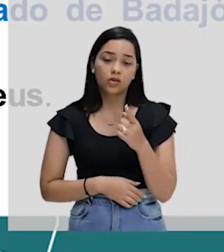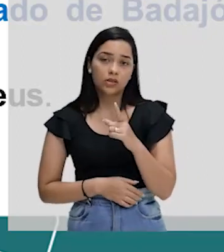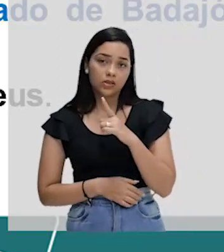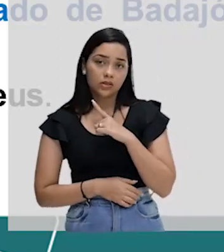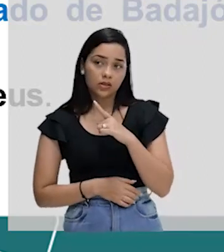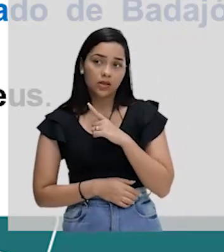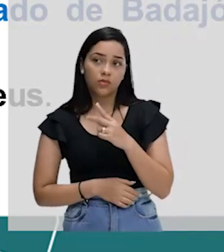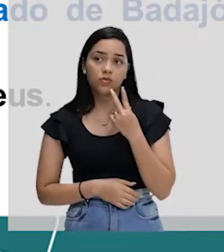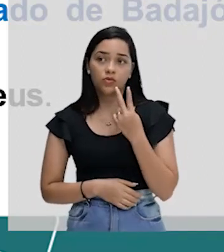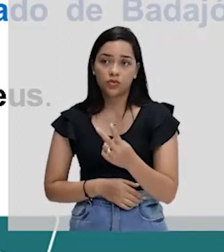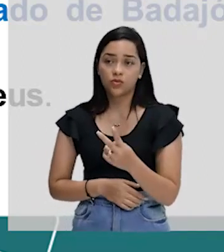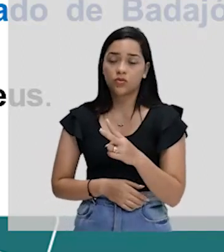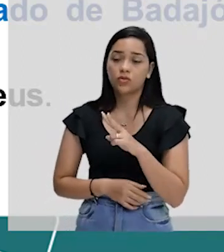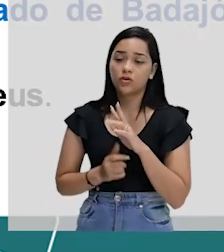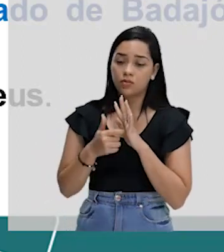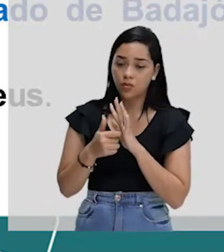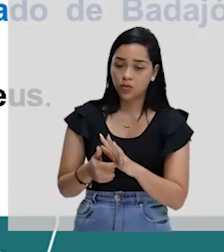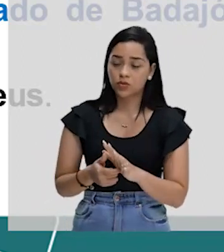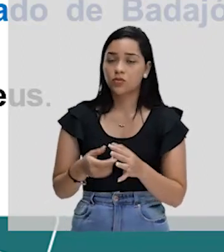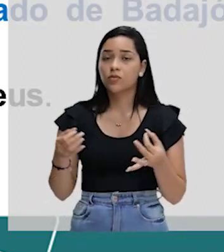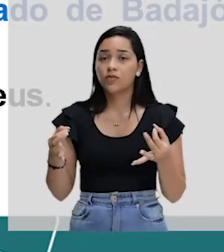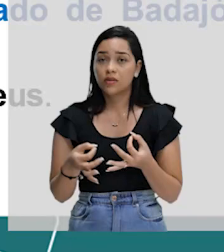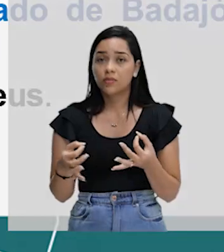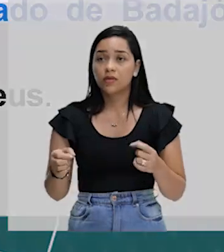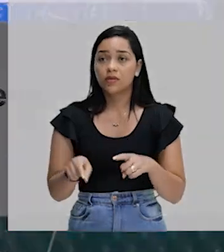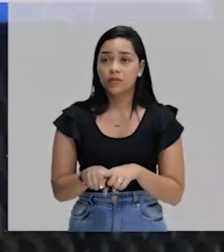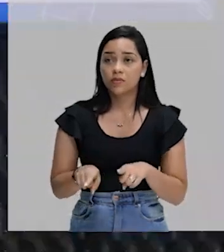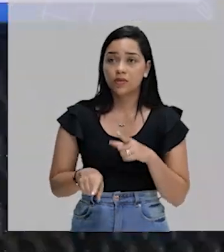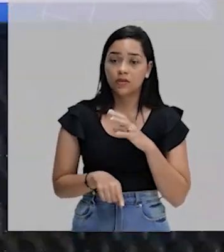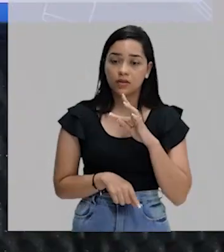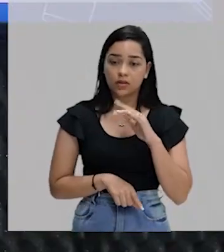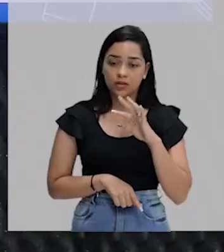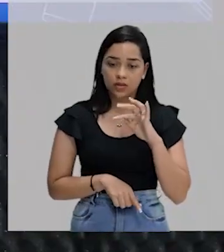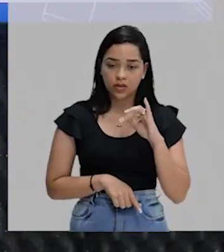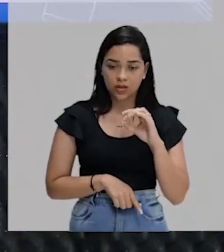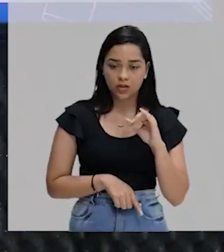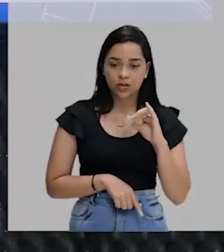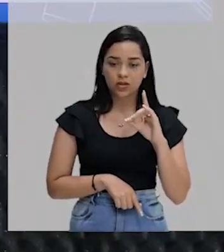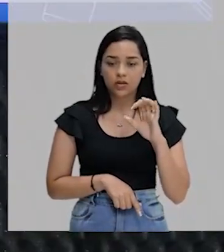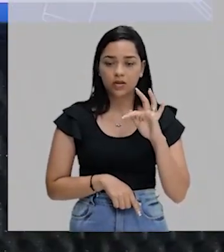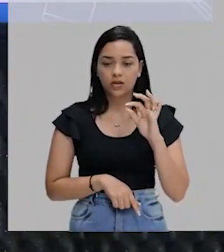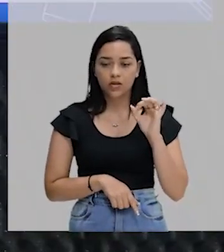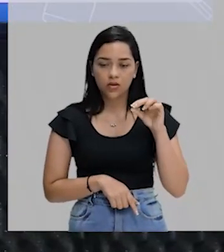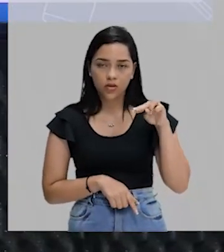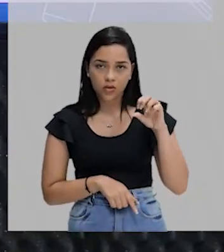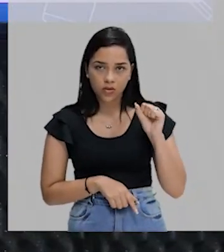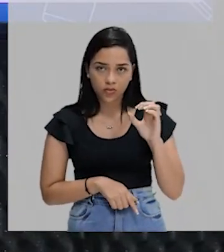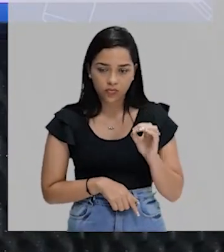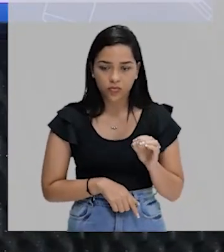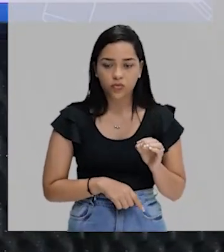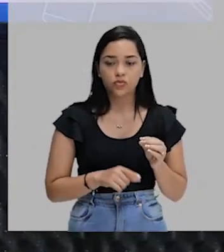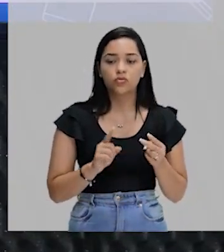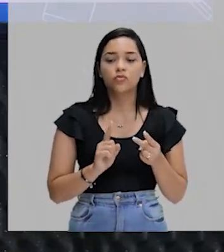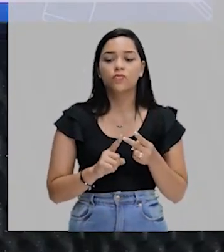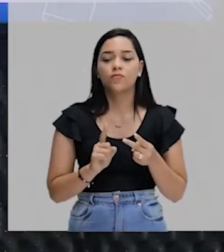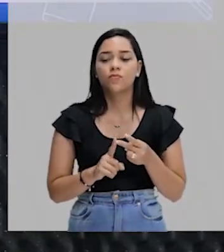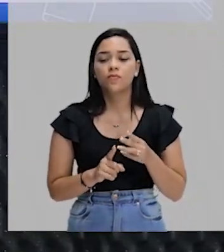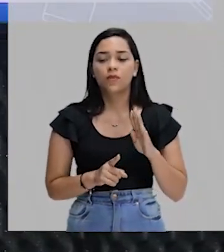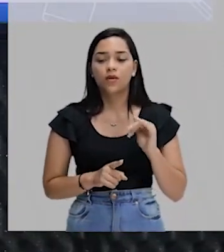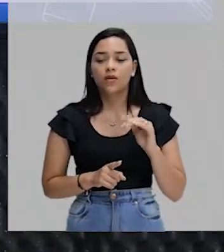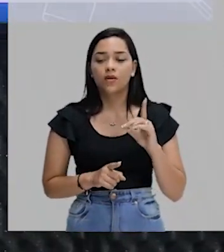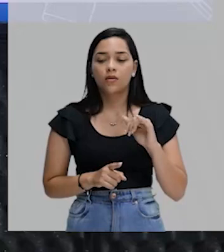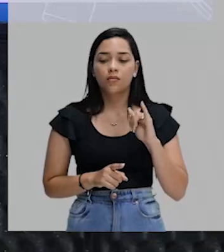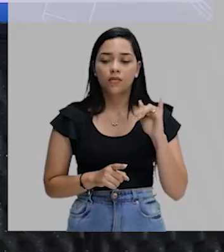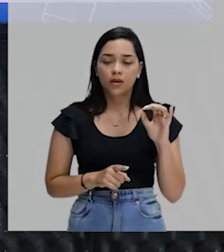aqui dois tratados que mostram perfeitamente isso. O Tratado de Santa Ildefonso, ou de Ildefonso, tá? E o Tratado